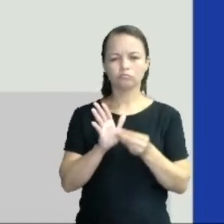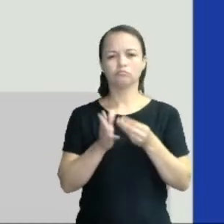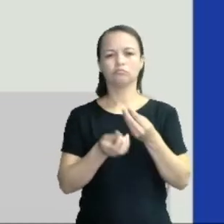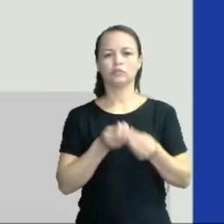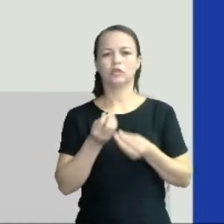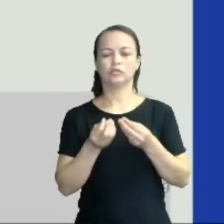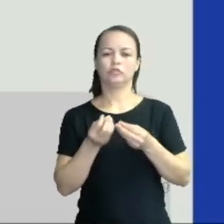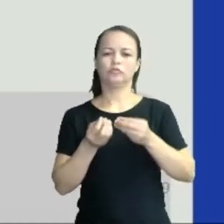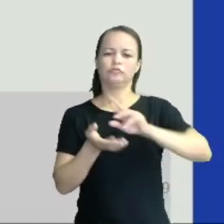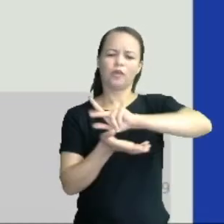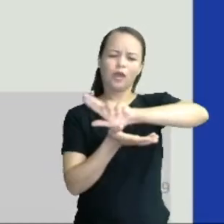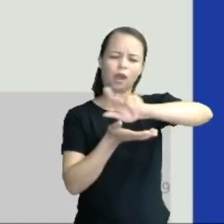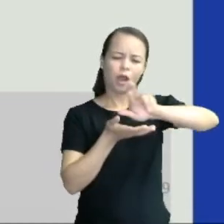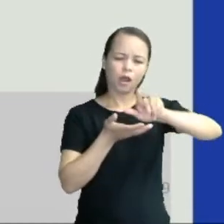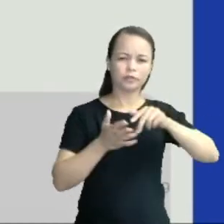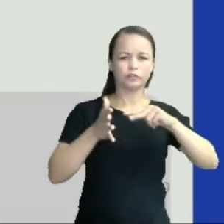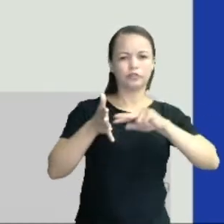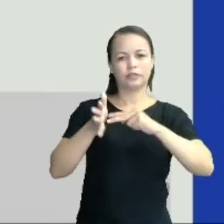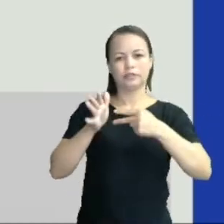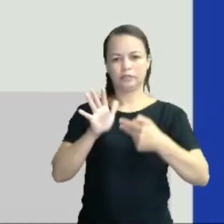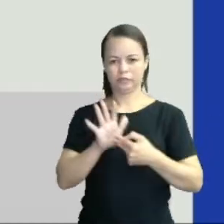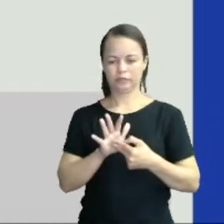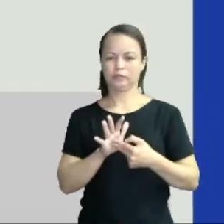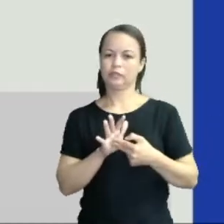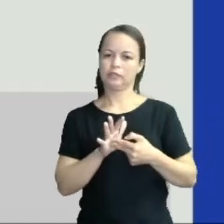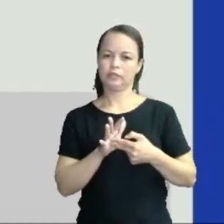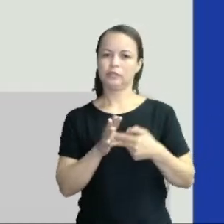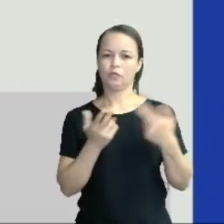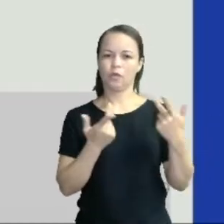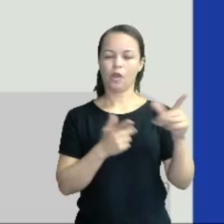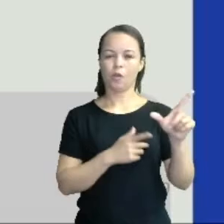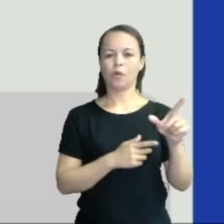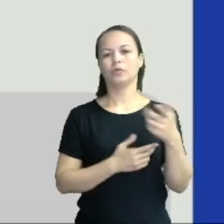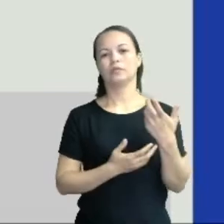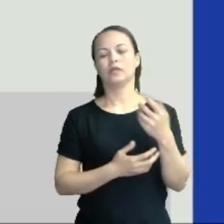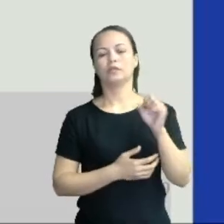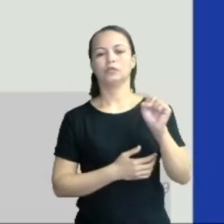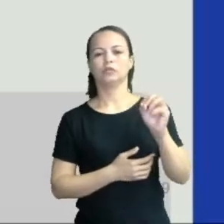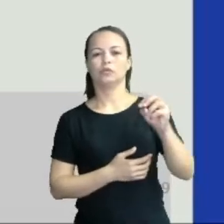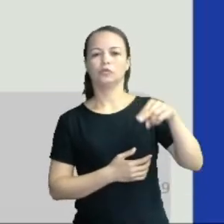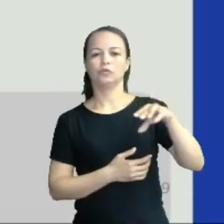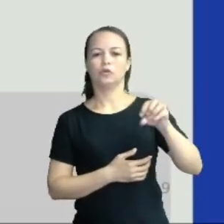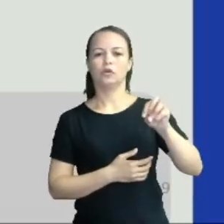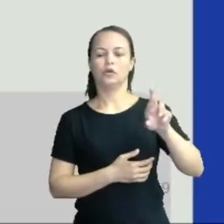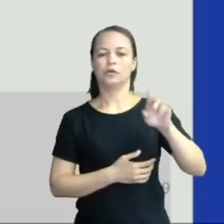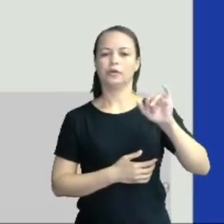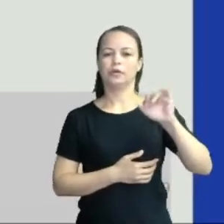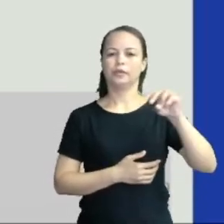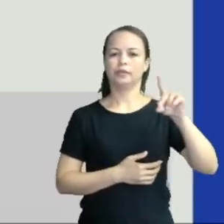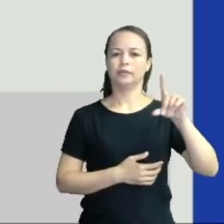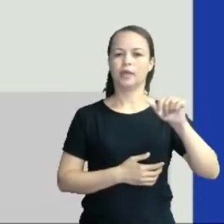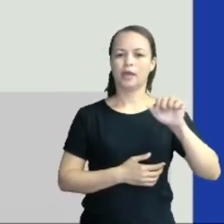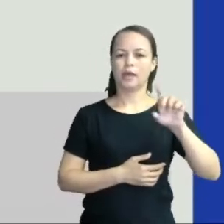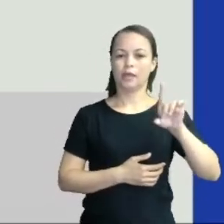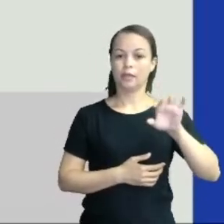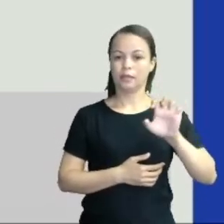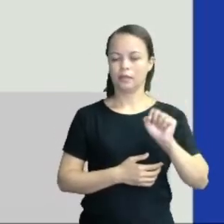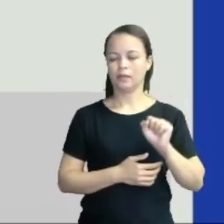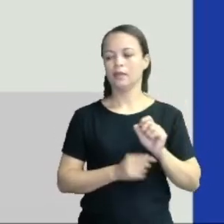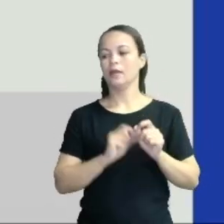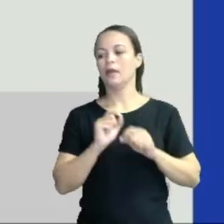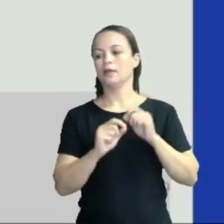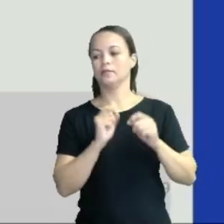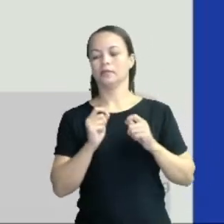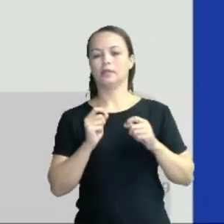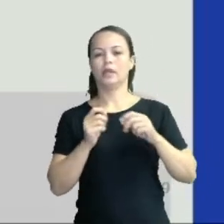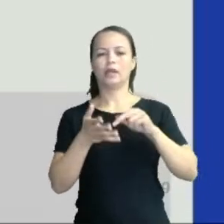distintos significados, assim como a sonoridade. As palavras homógrafas são aquelas que apresentam a